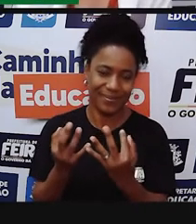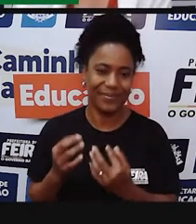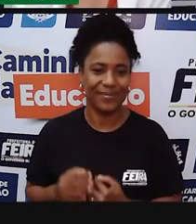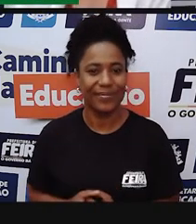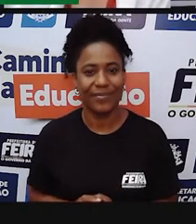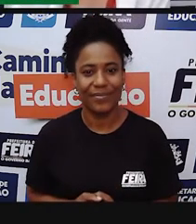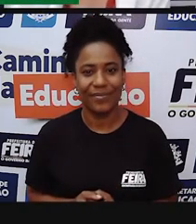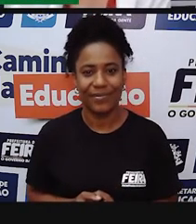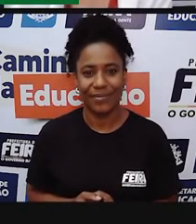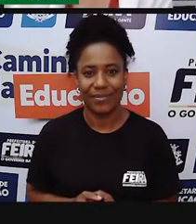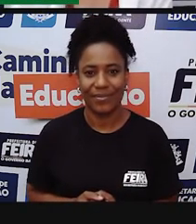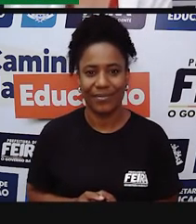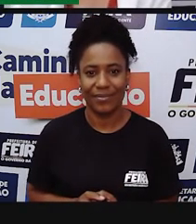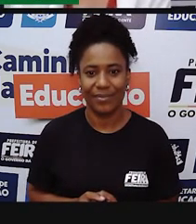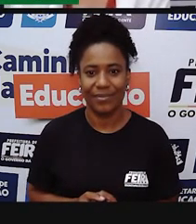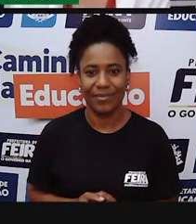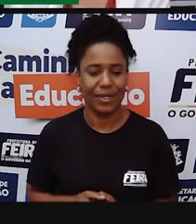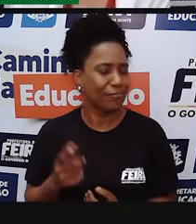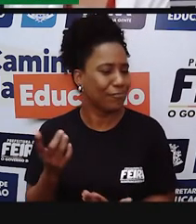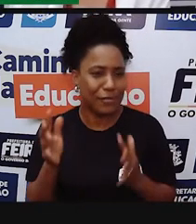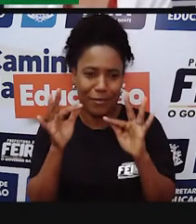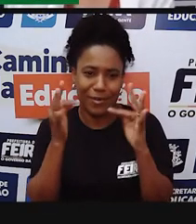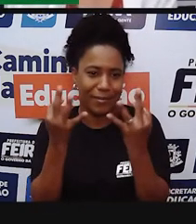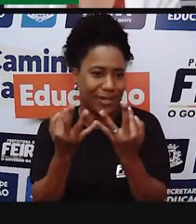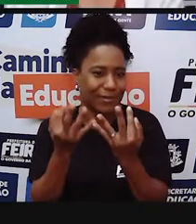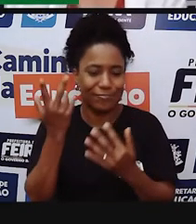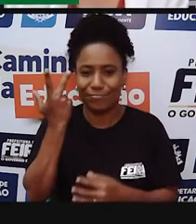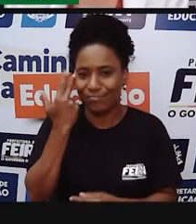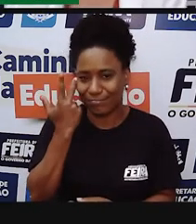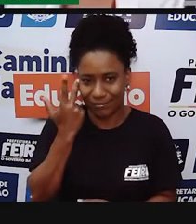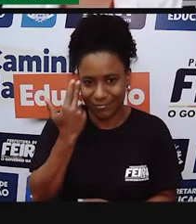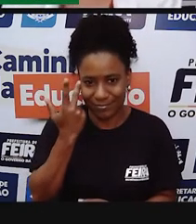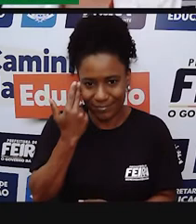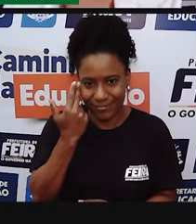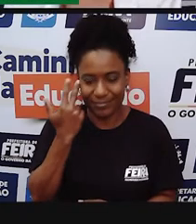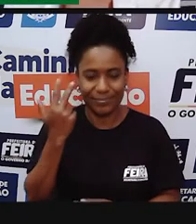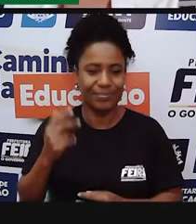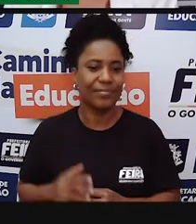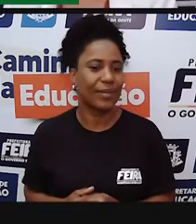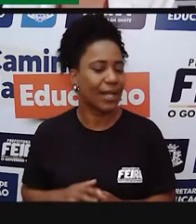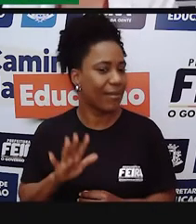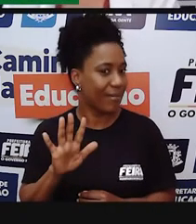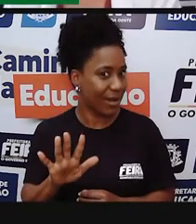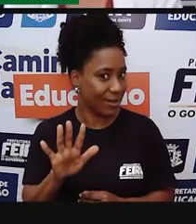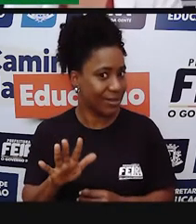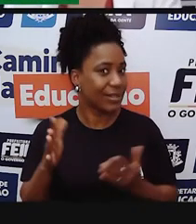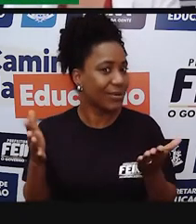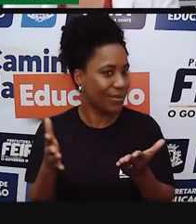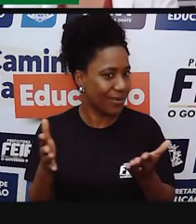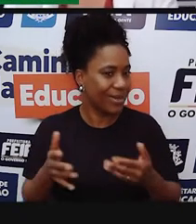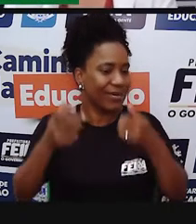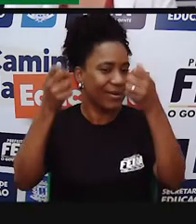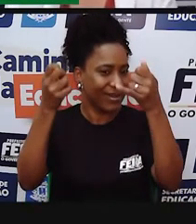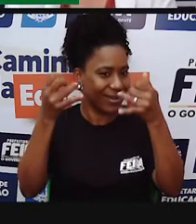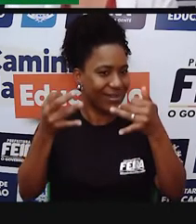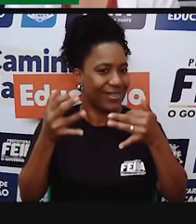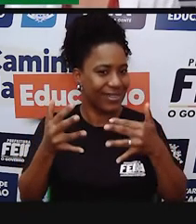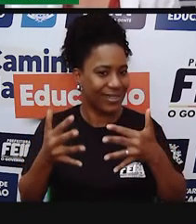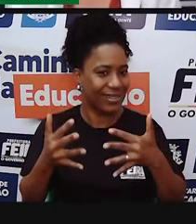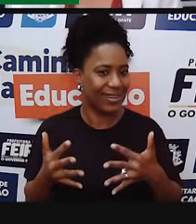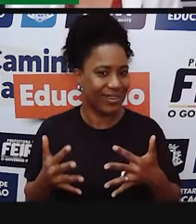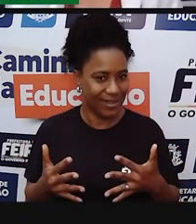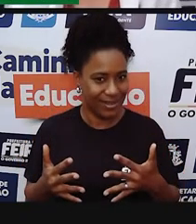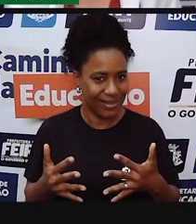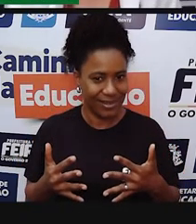ver apenas outra família como mas agora eu quero de fato apresentar para vocês